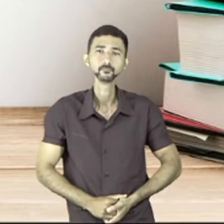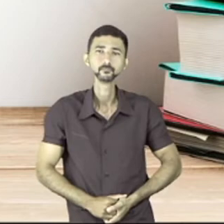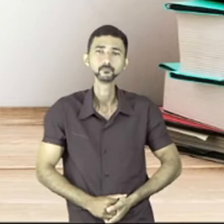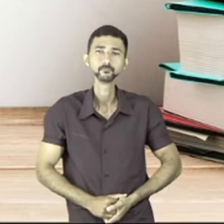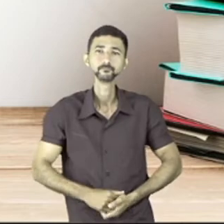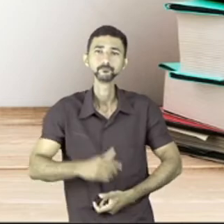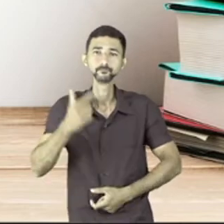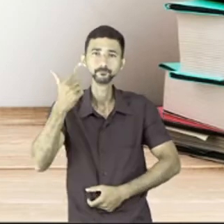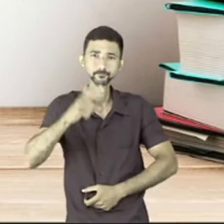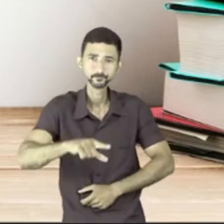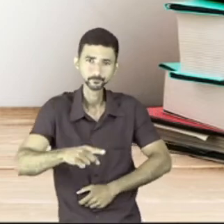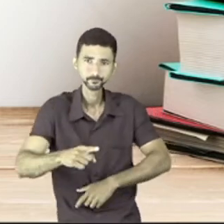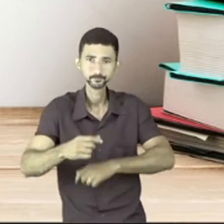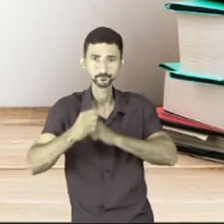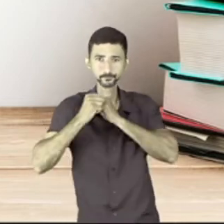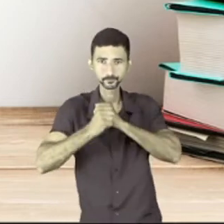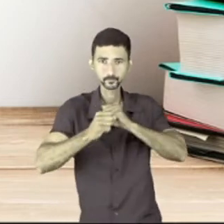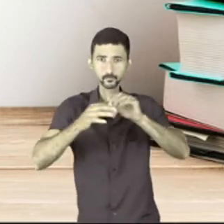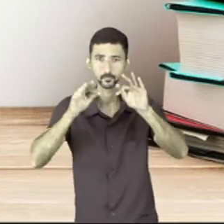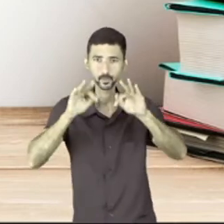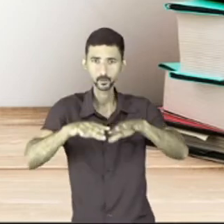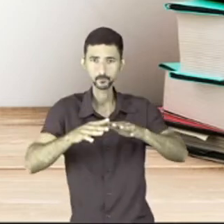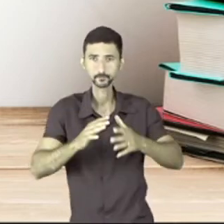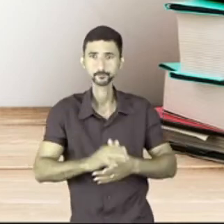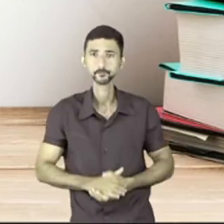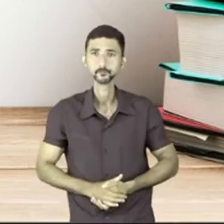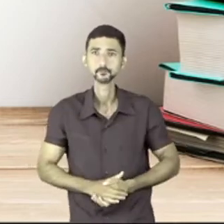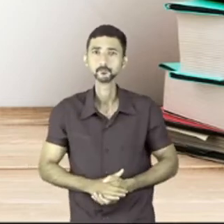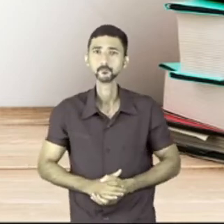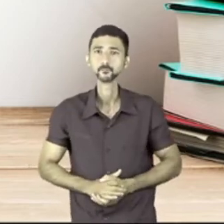Mais uma vez, ó, mais um combate encerrado.